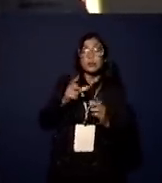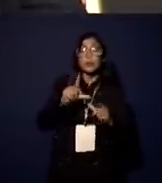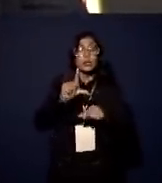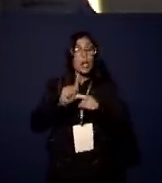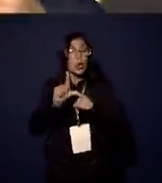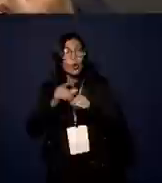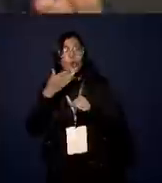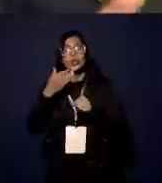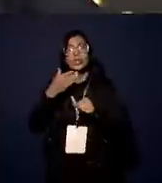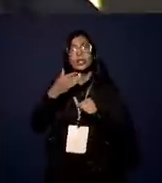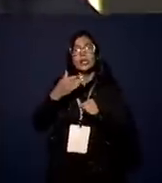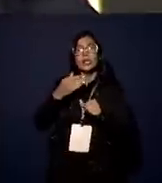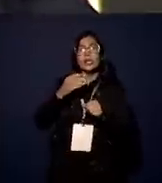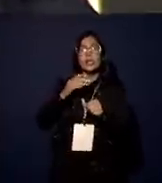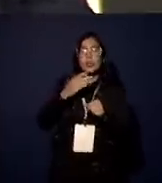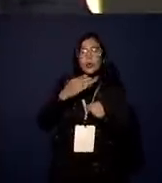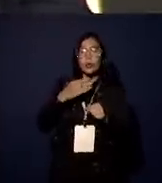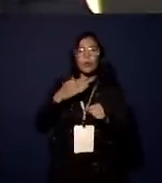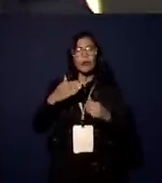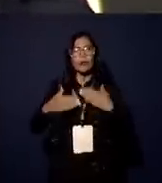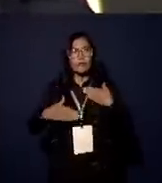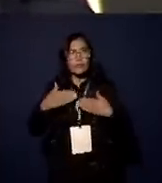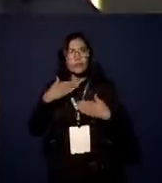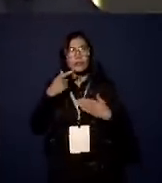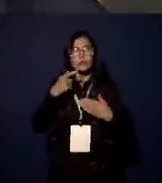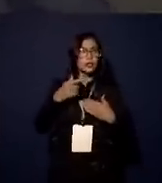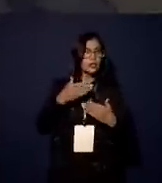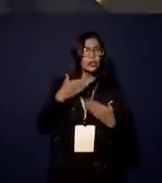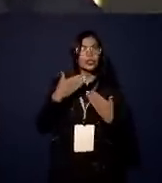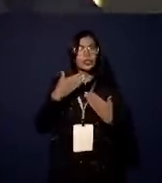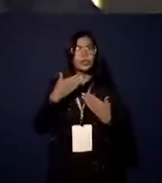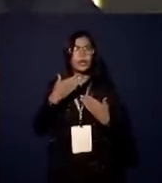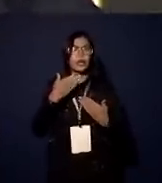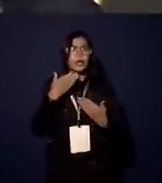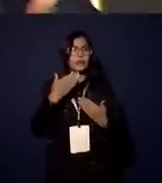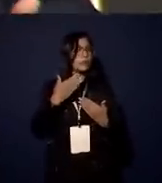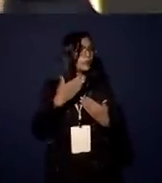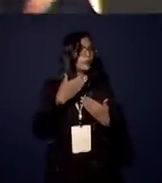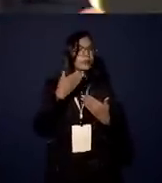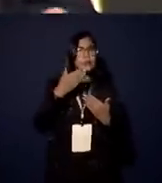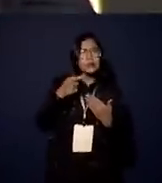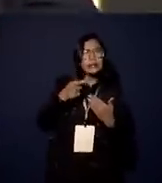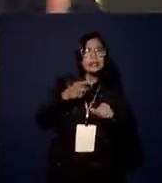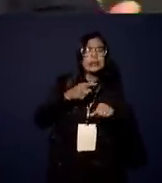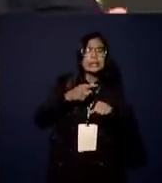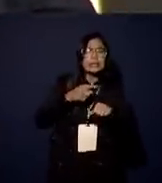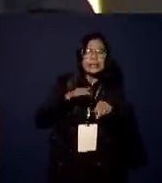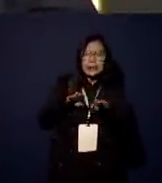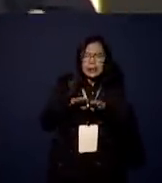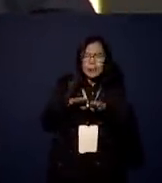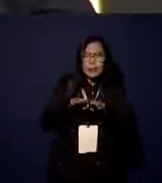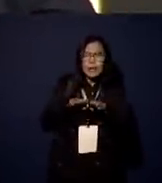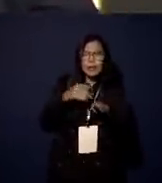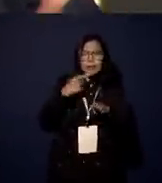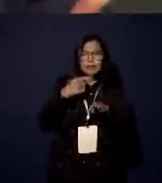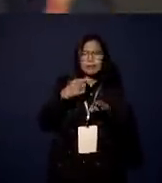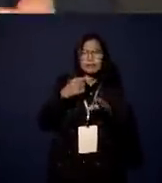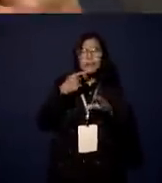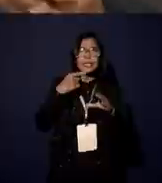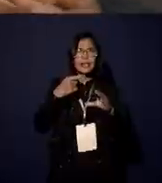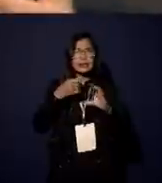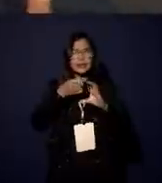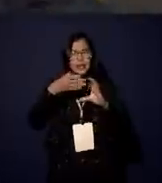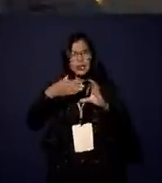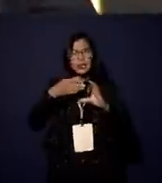a gente vai buscar ainda mais dominância nesse segmentos e ao mesmo tempo só que essa essas categorias são bens